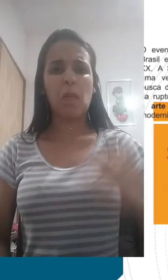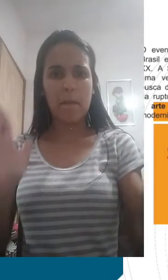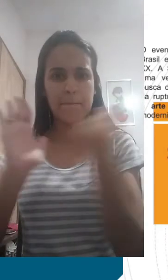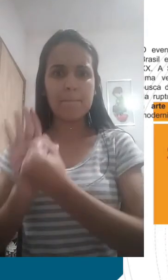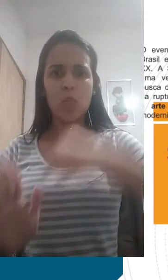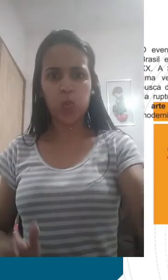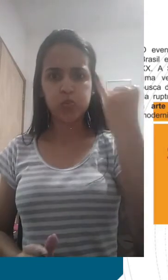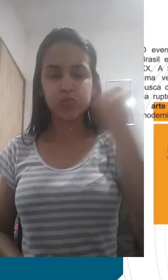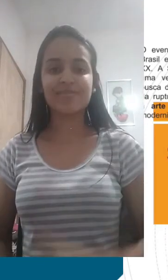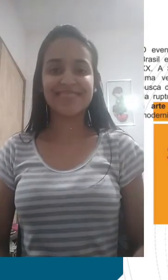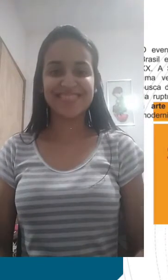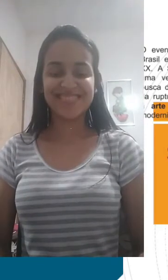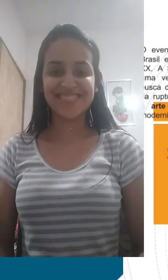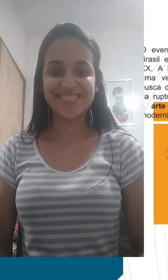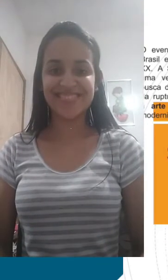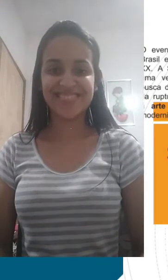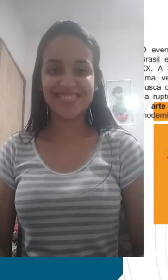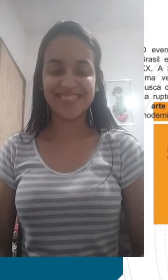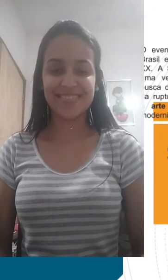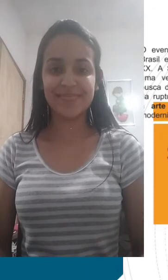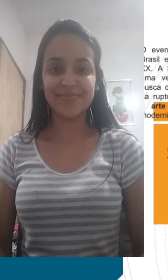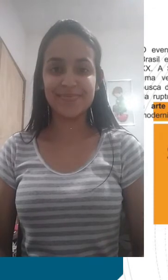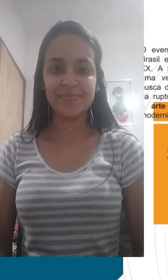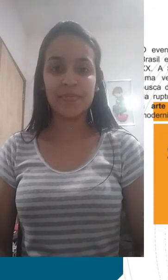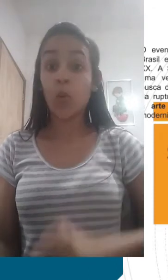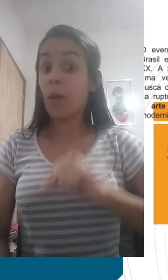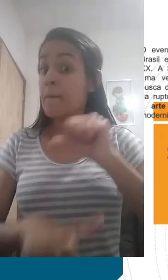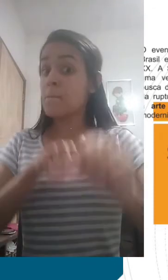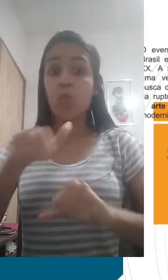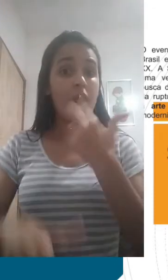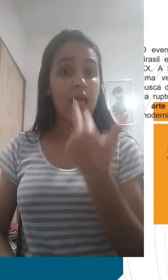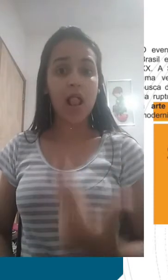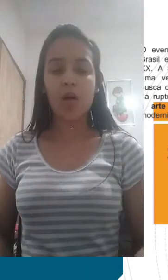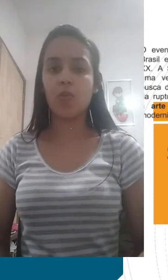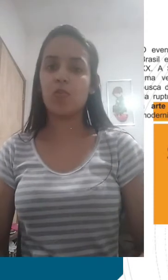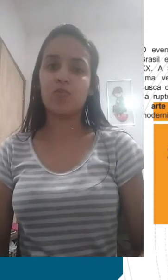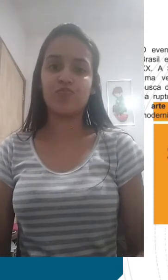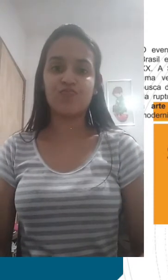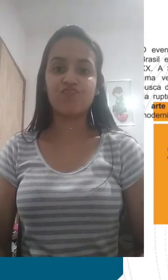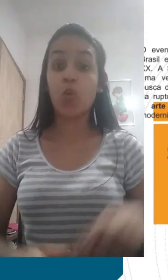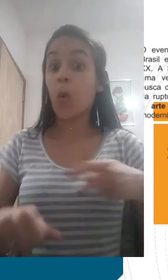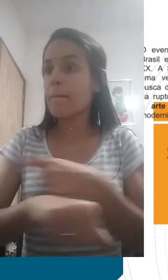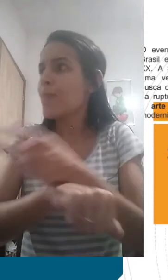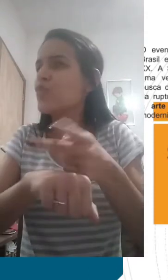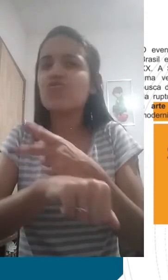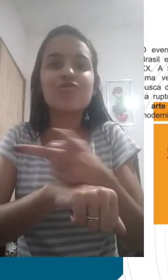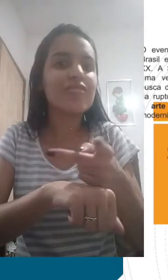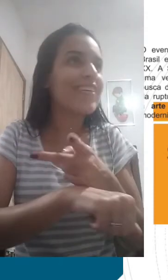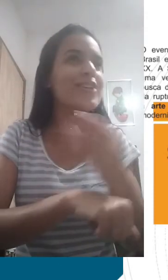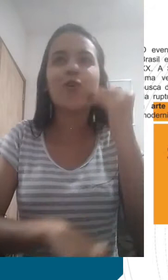Moderna representou uma verdadeira renovação de linguagem na busca de experimentação, na